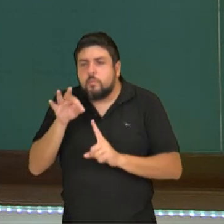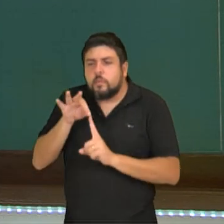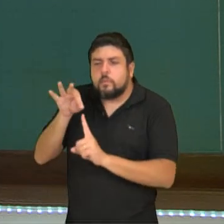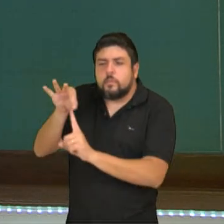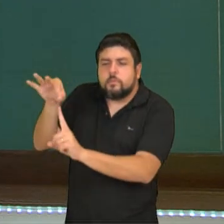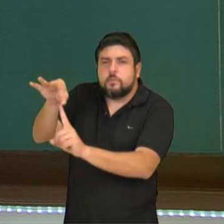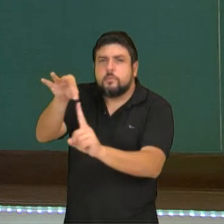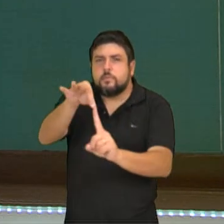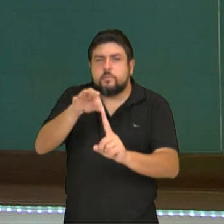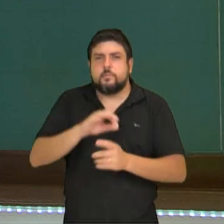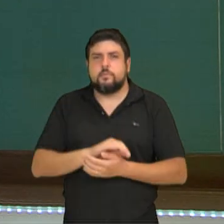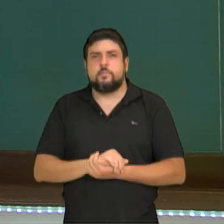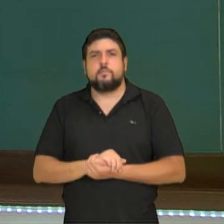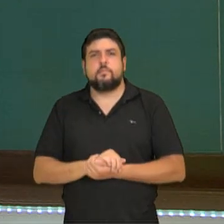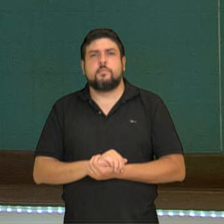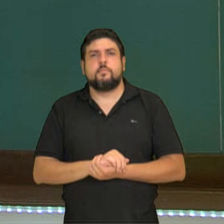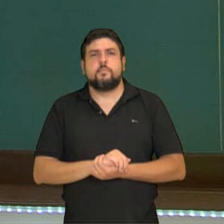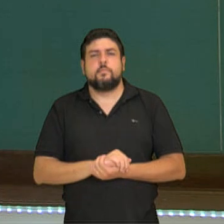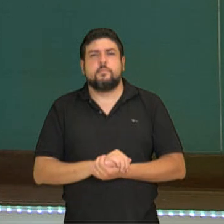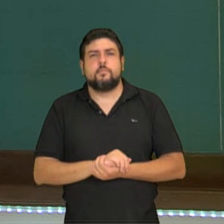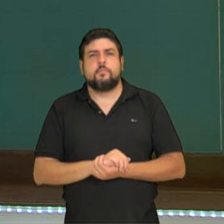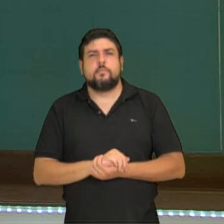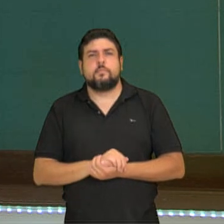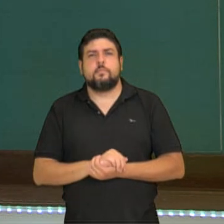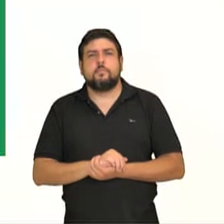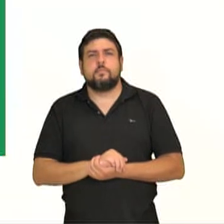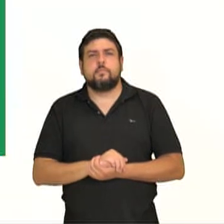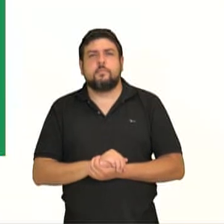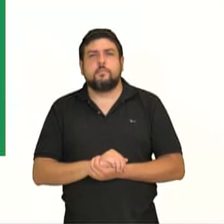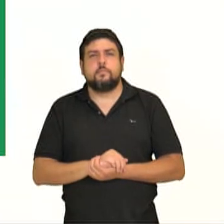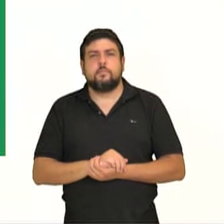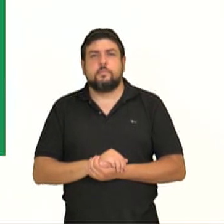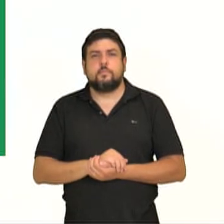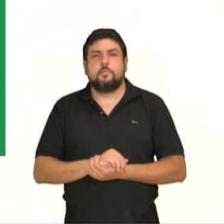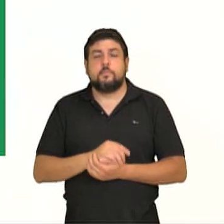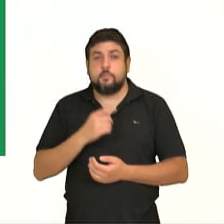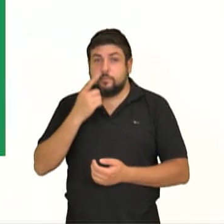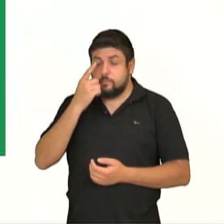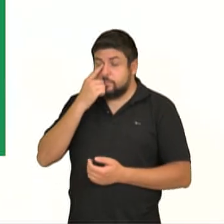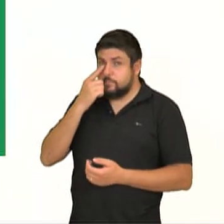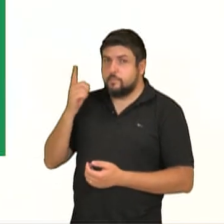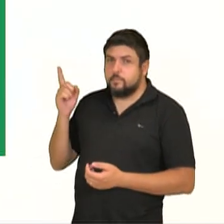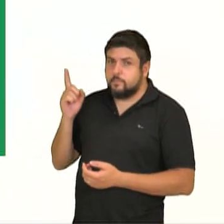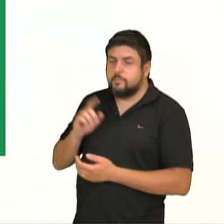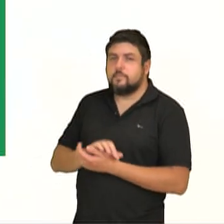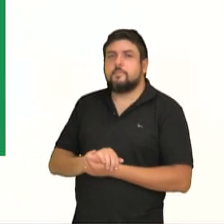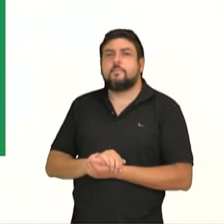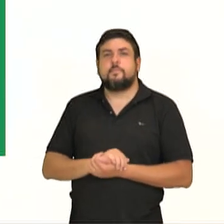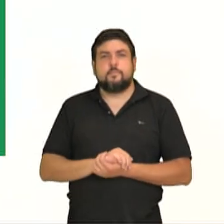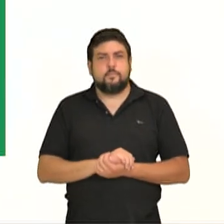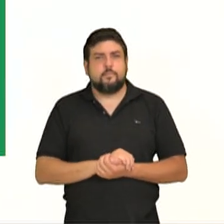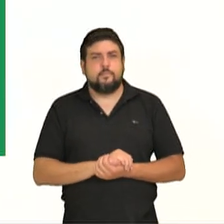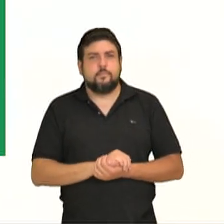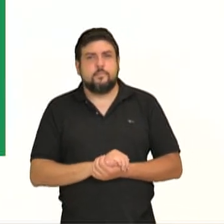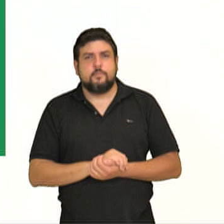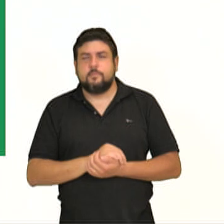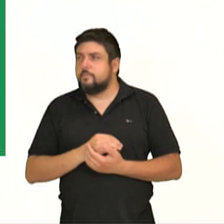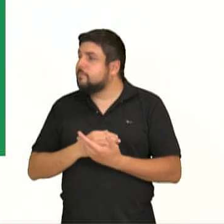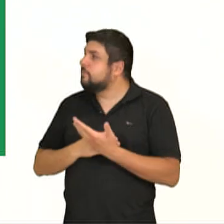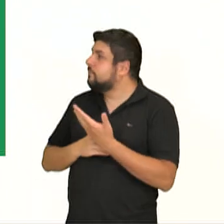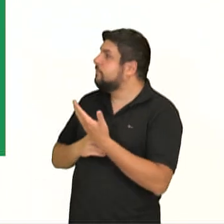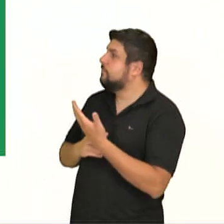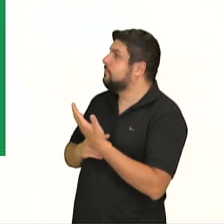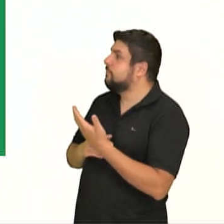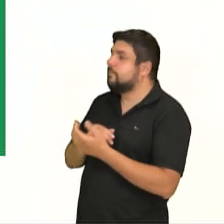controle. Então, aqui, o exemplo disso aí que a professora acabou de dizer. Então, aqui tem o mato leve, fácil